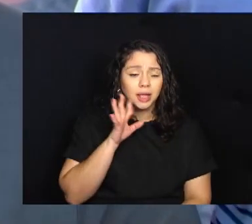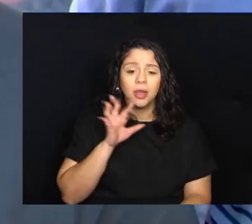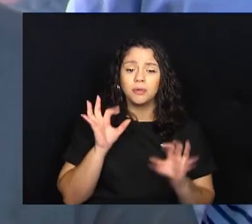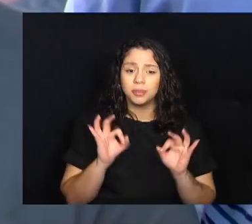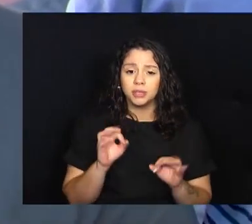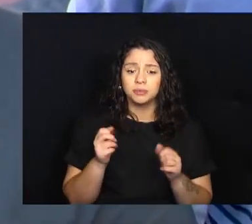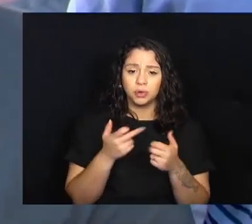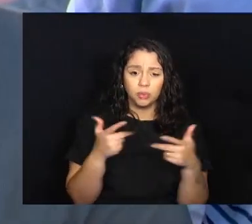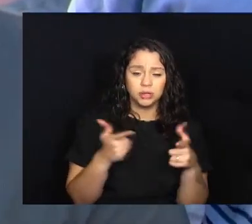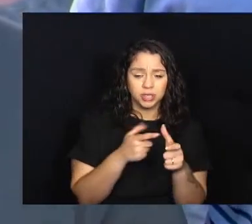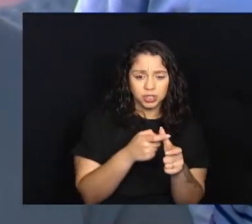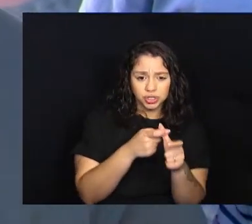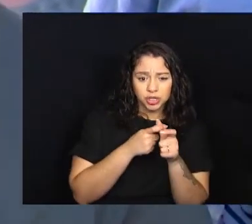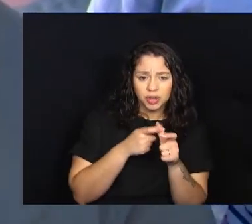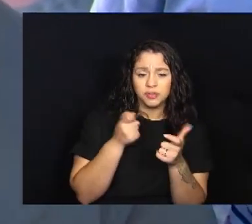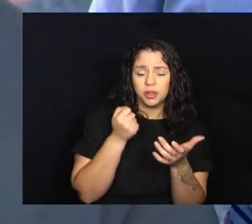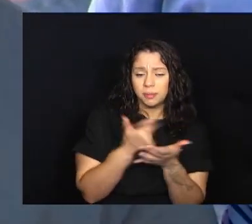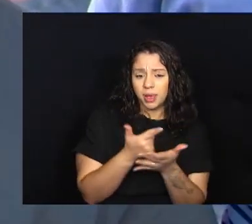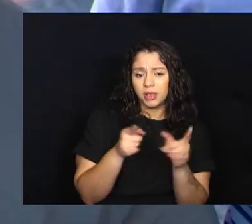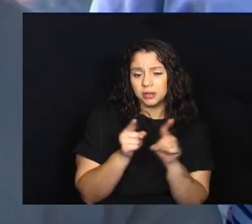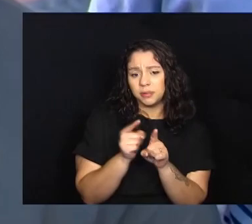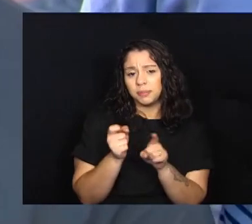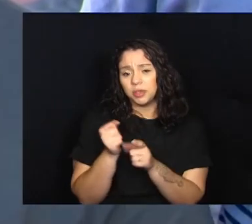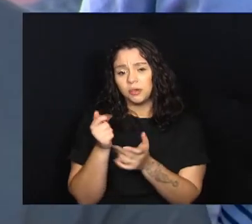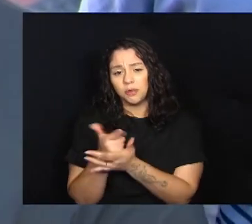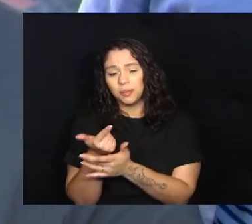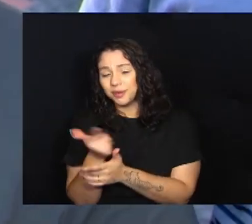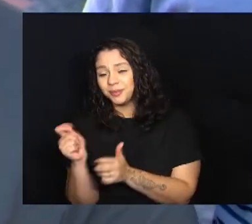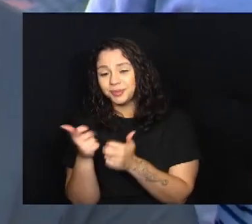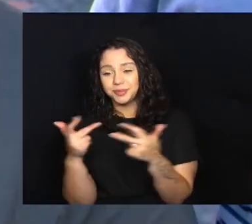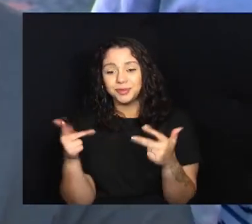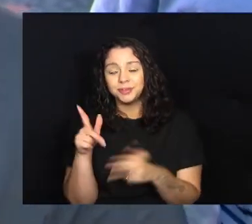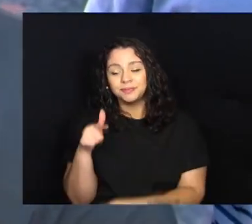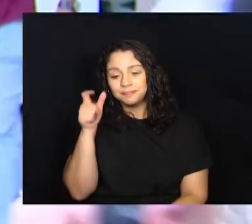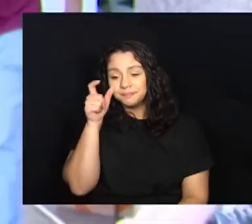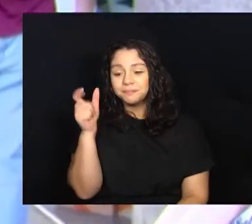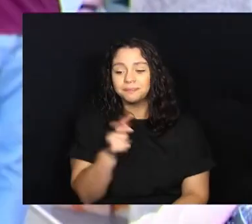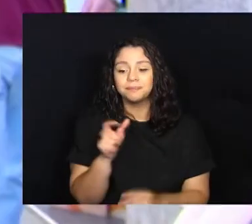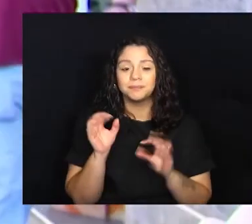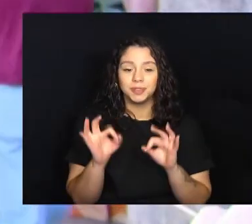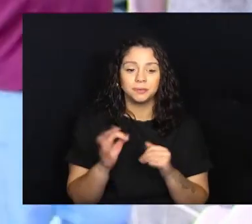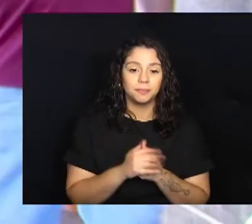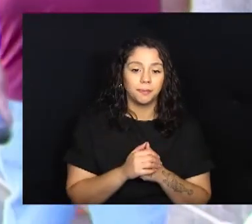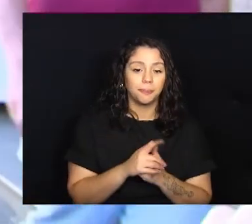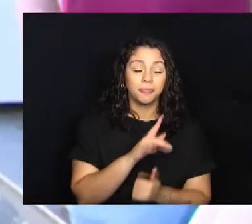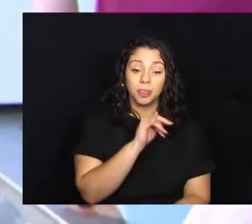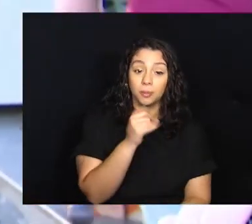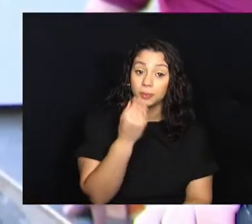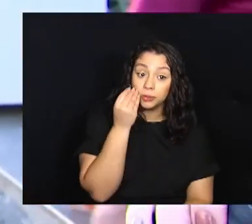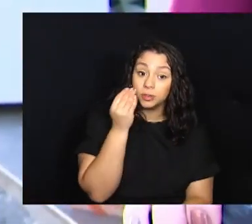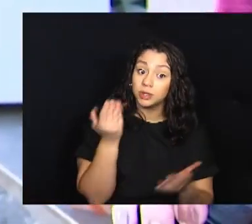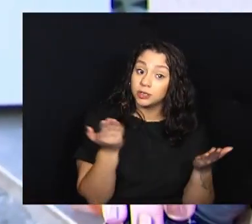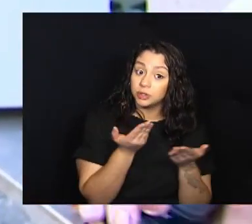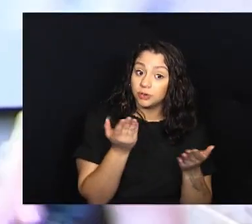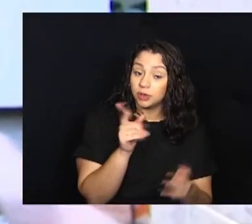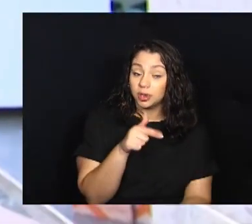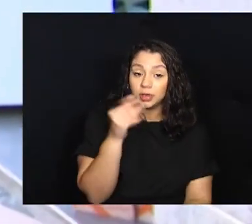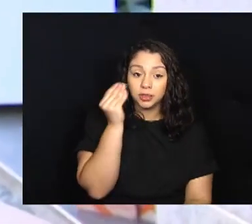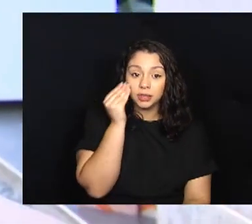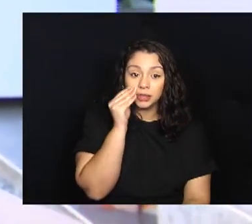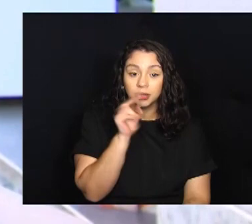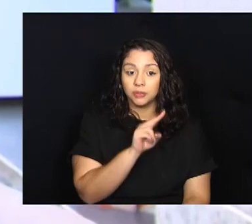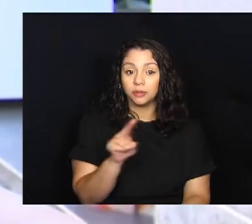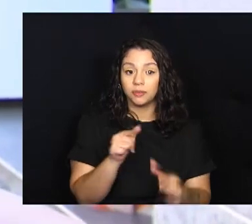as dívidas, poder comprar outras coisas. Eu achei bem interessante. Acho uma oportunidade agora para você tentar limpar seu